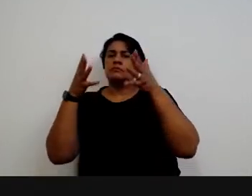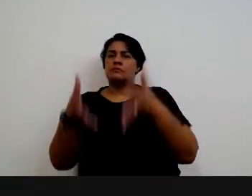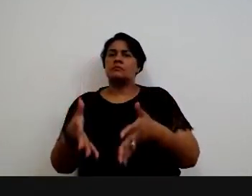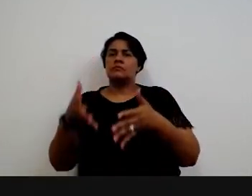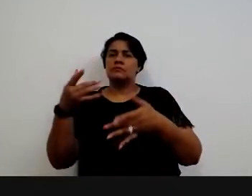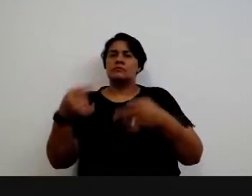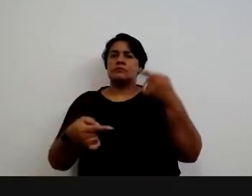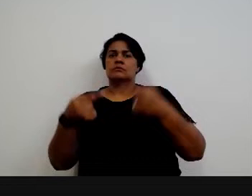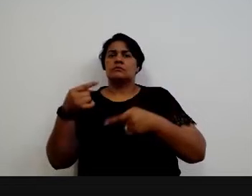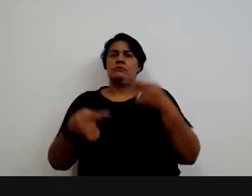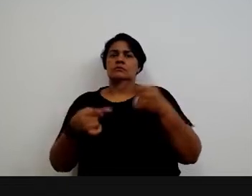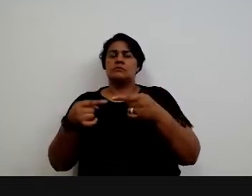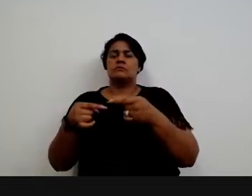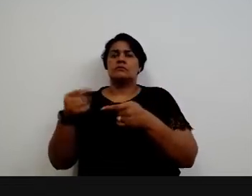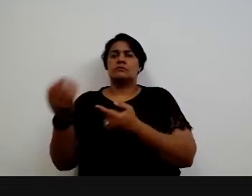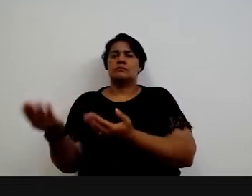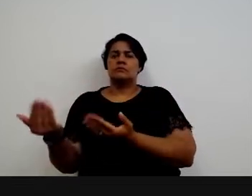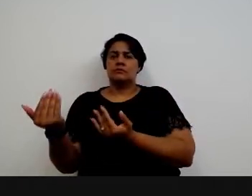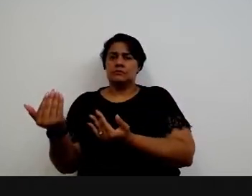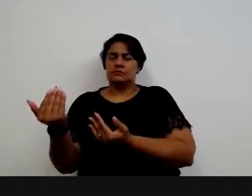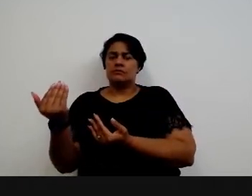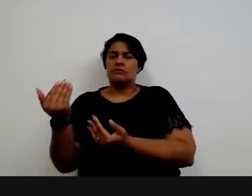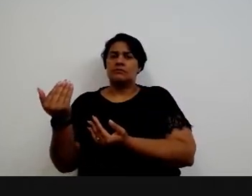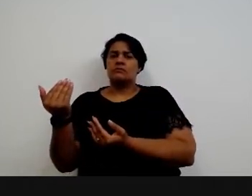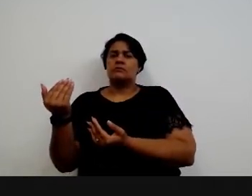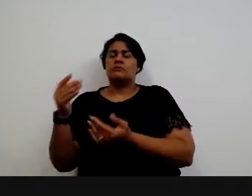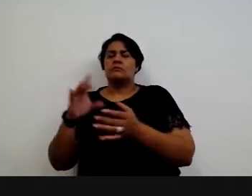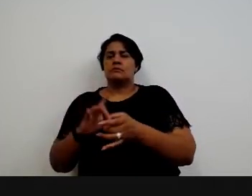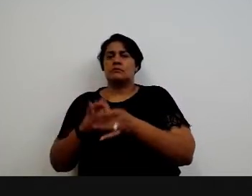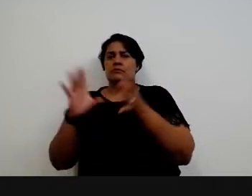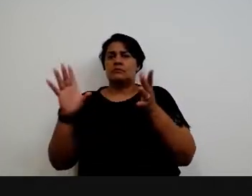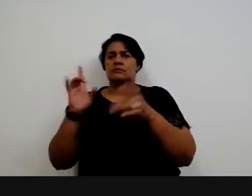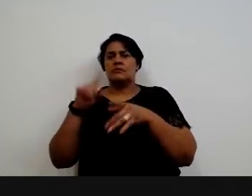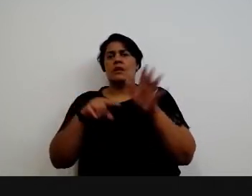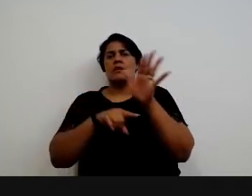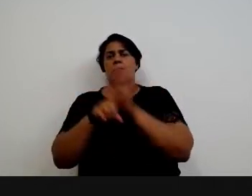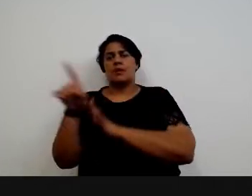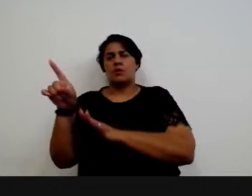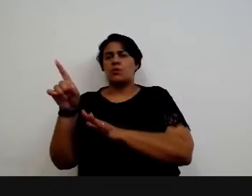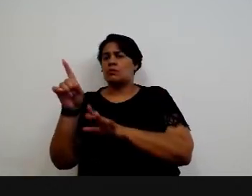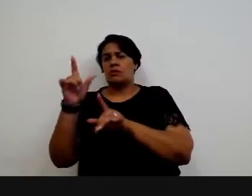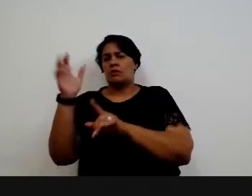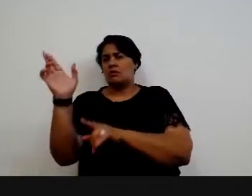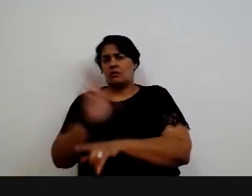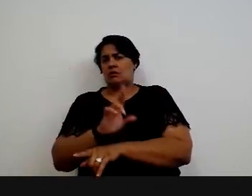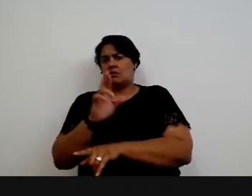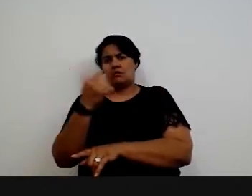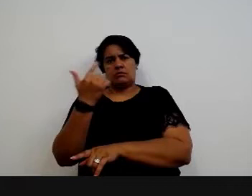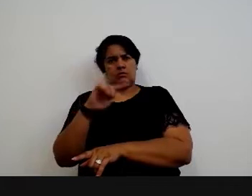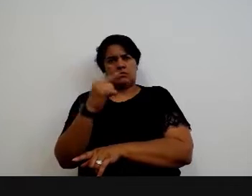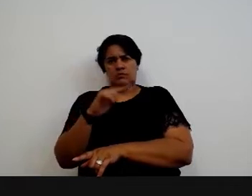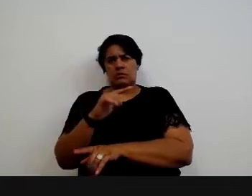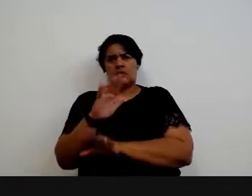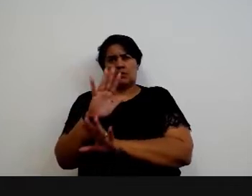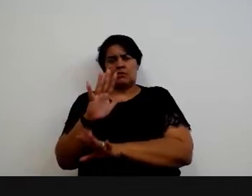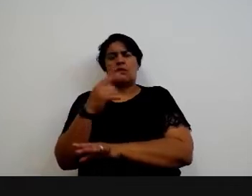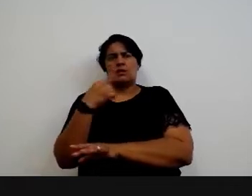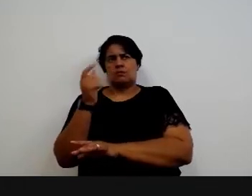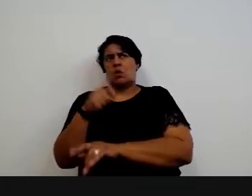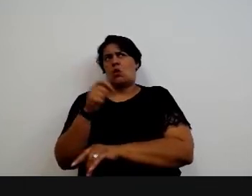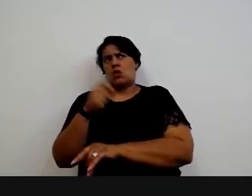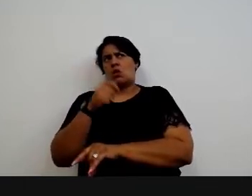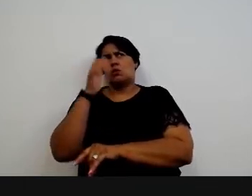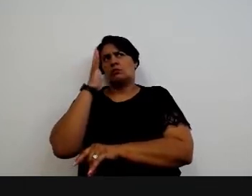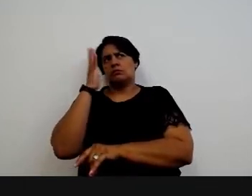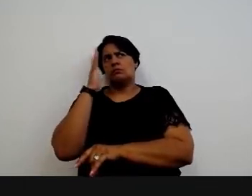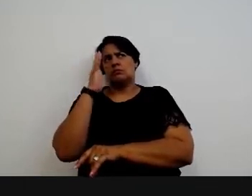democracia, é entender, fazer uma pergunta hipotética, né? Não tem uma resposta, porque a gente não fez isso ainda, mas dá para a gente